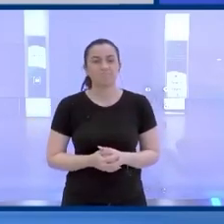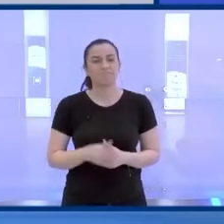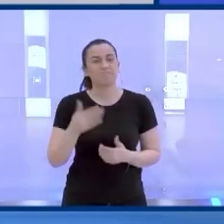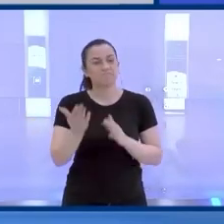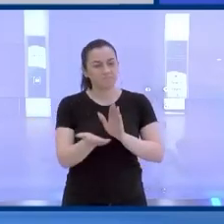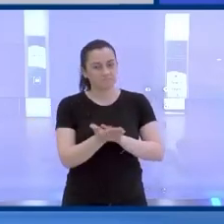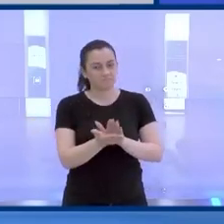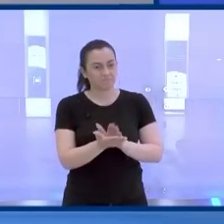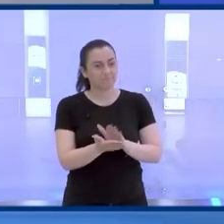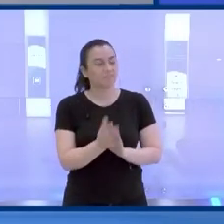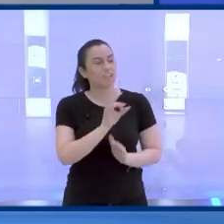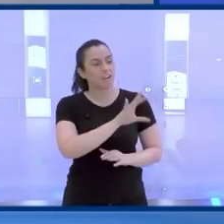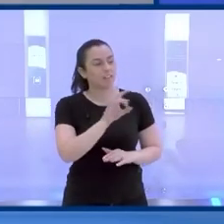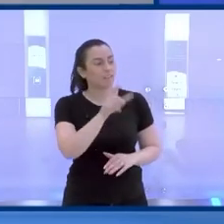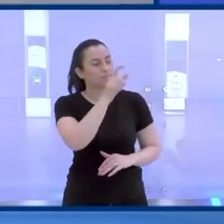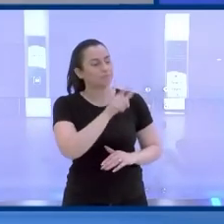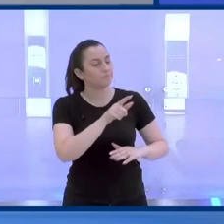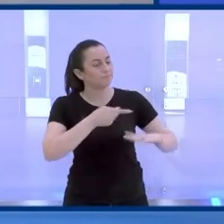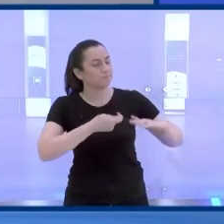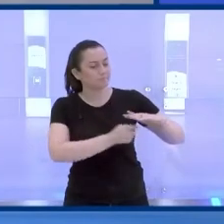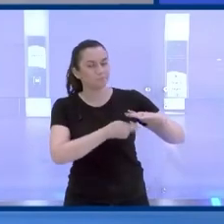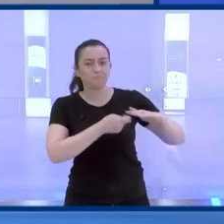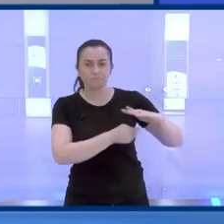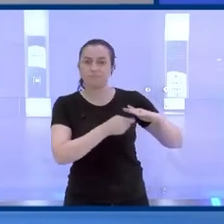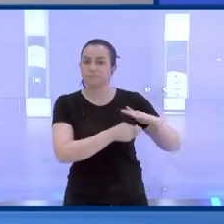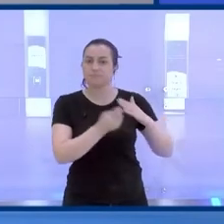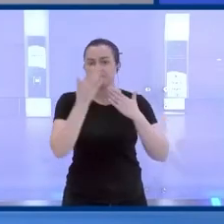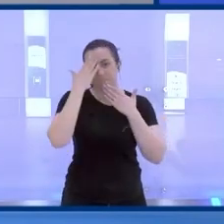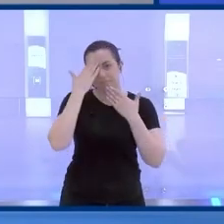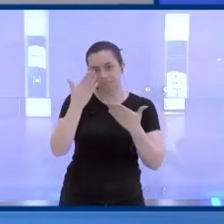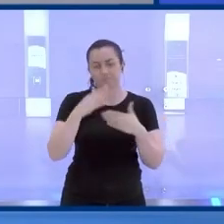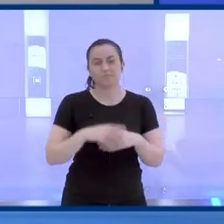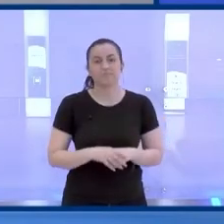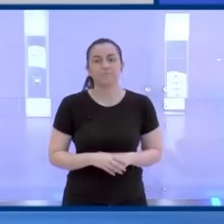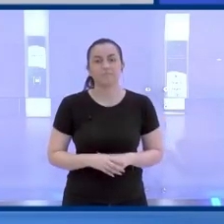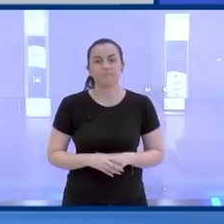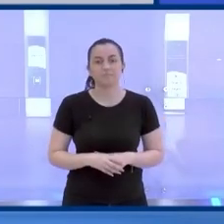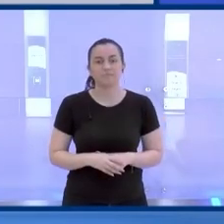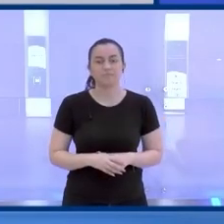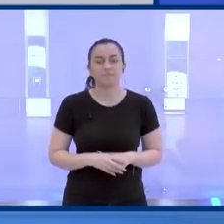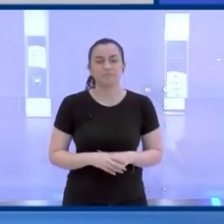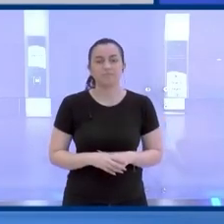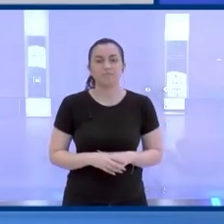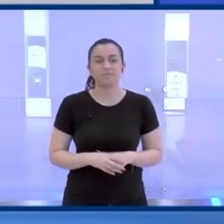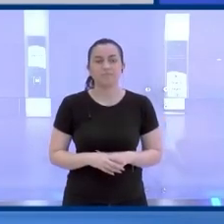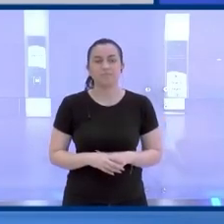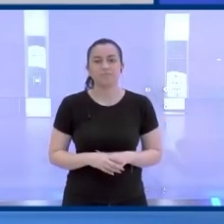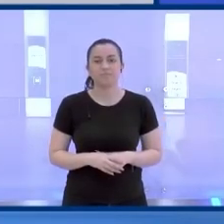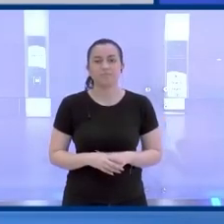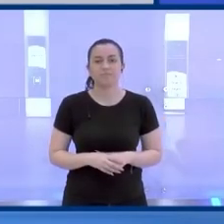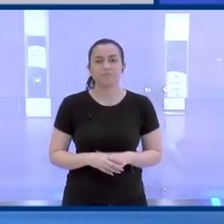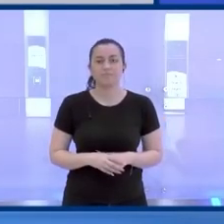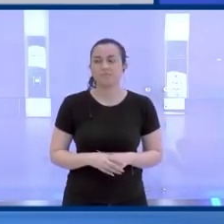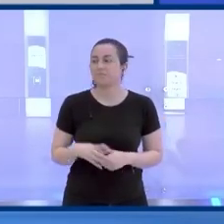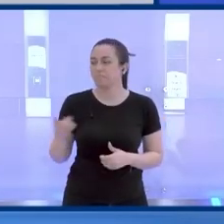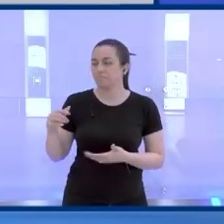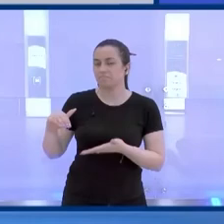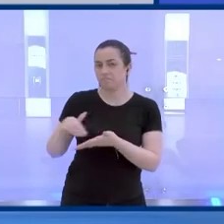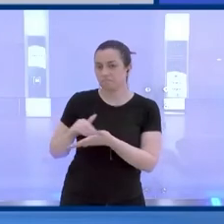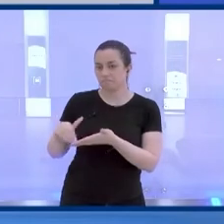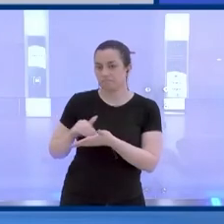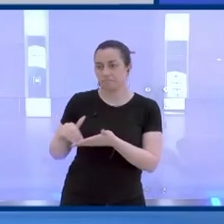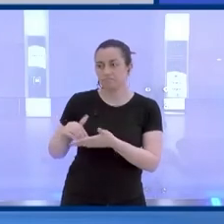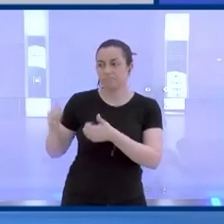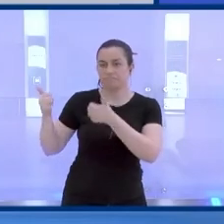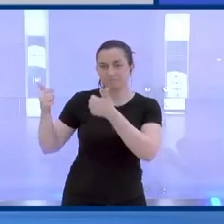investidores. Eu vou tomar emprestada a palavra que o secretário Viana comentou aqui,